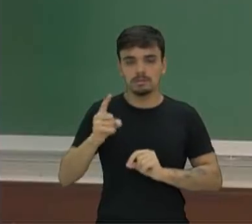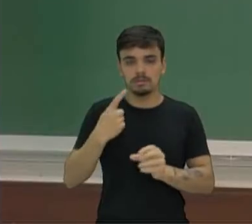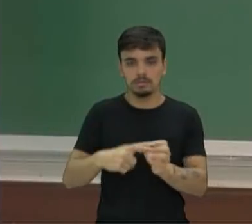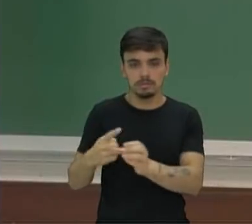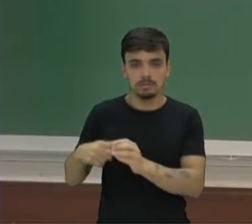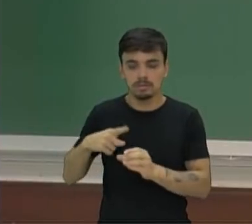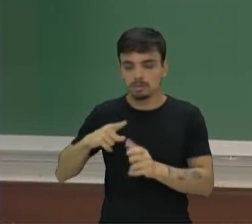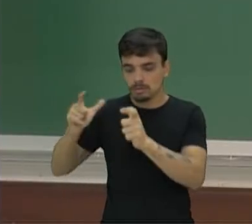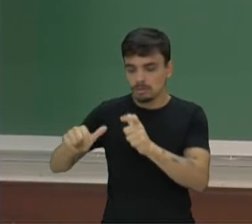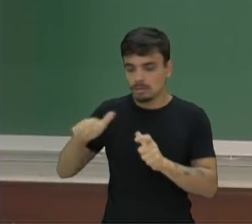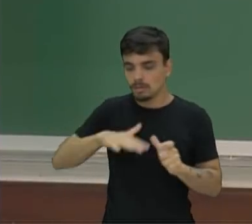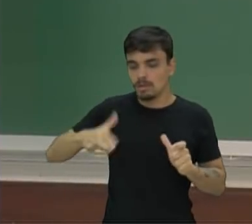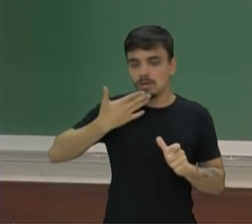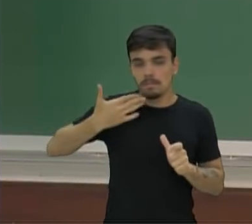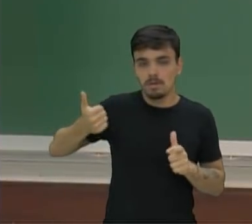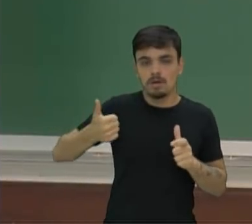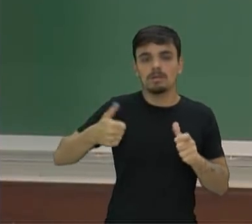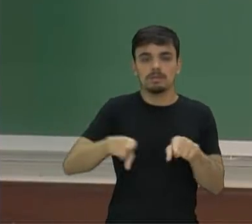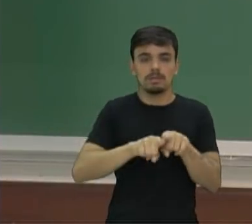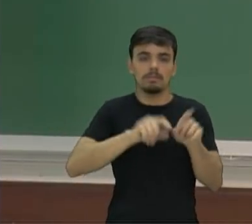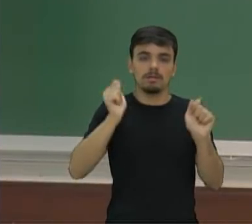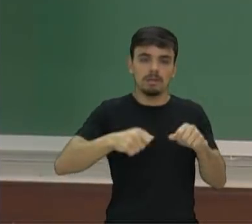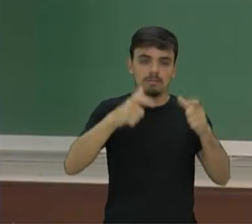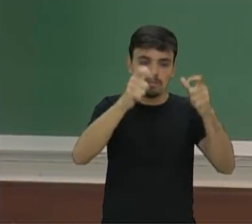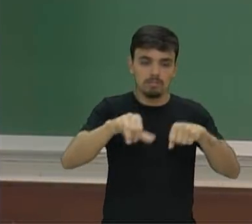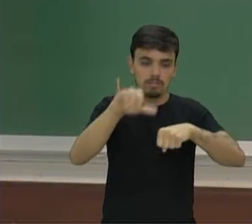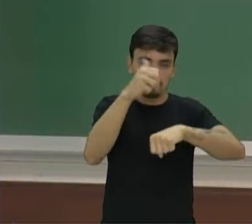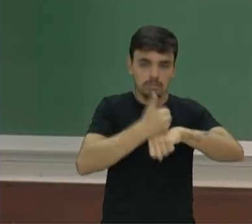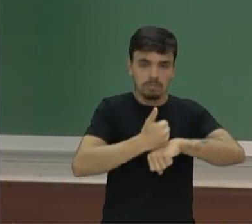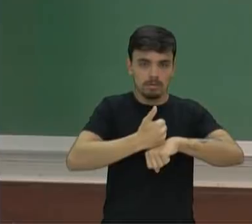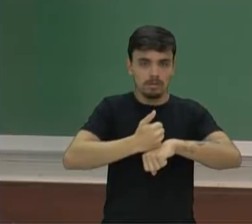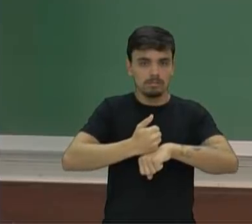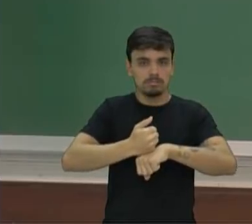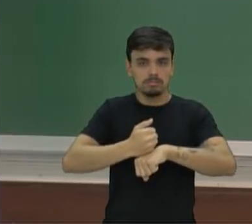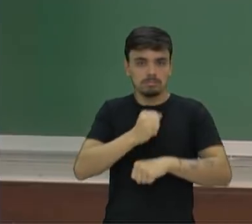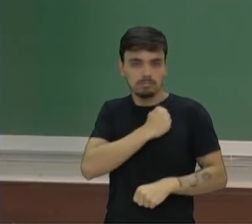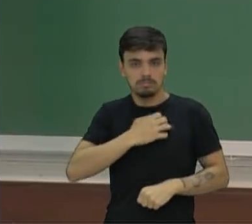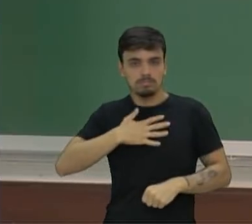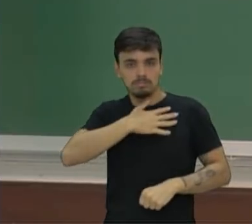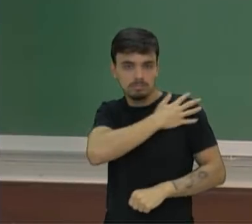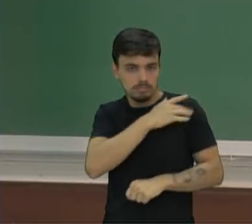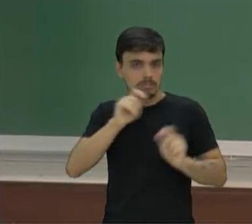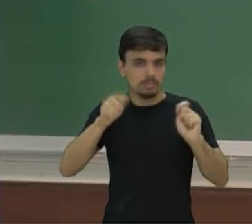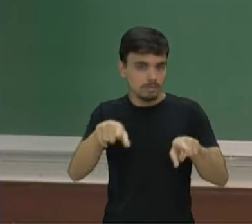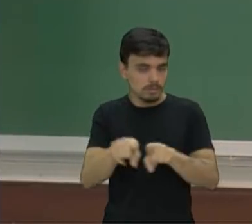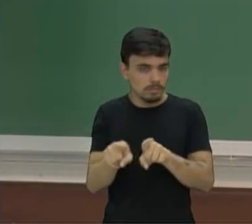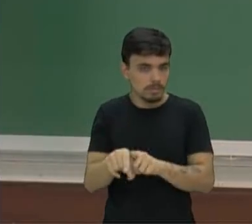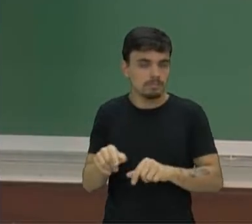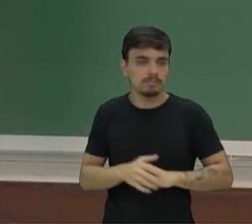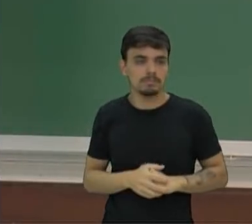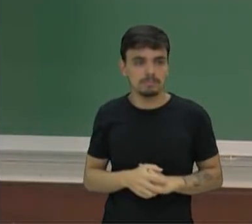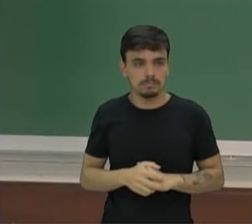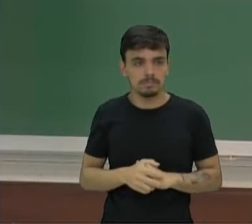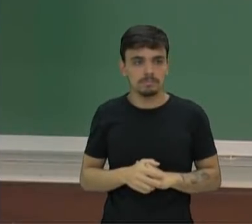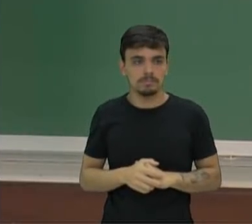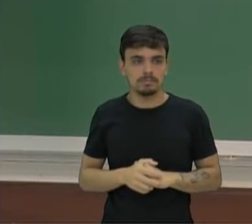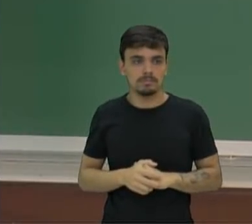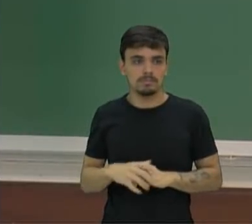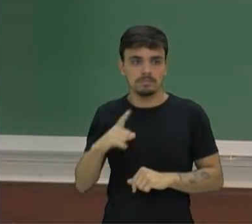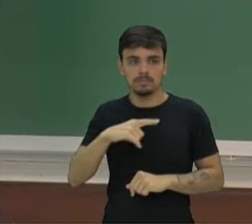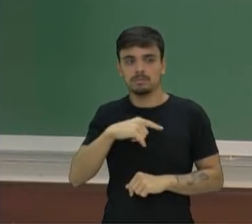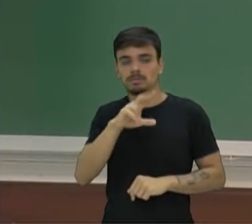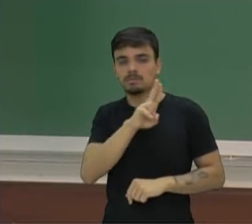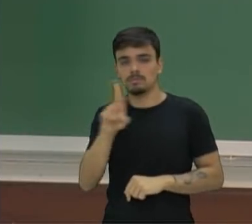melhores terras e podiam ocupar os cargos políticos e militares. Aqui vocês têm uma imagem, um vaso, com o nome do artista espartano